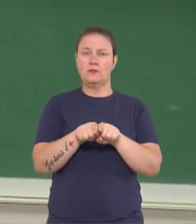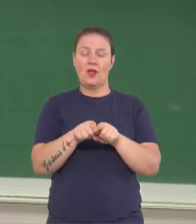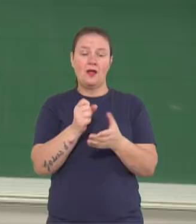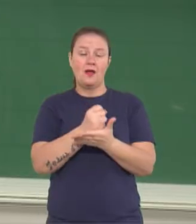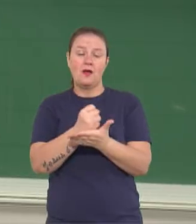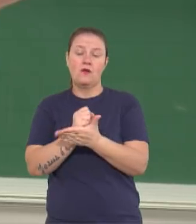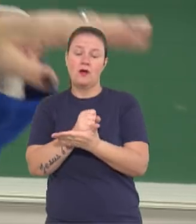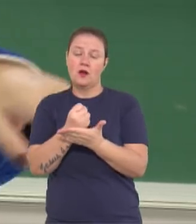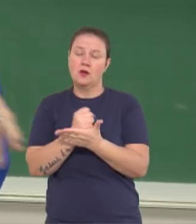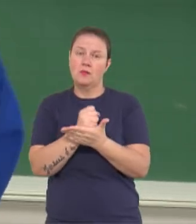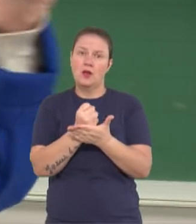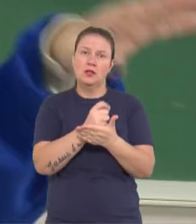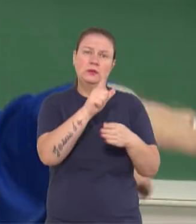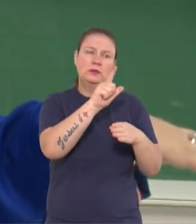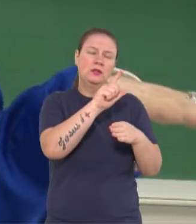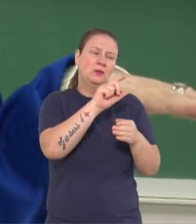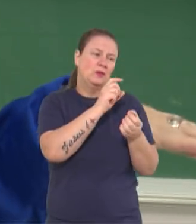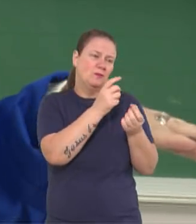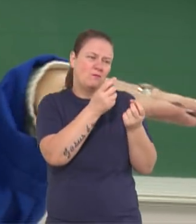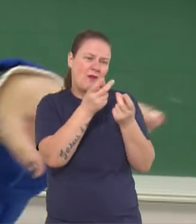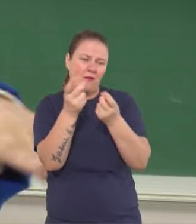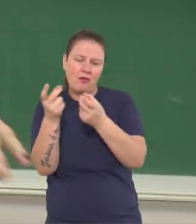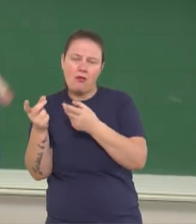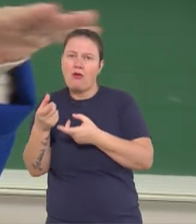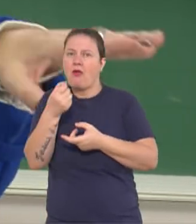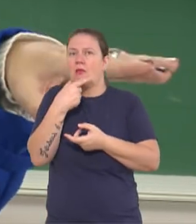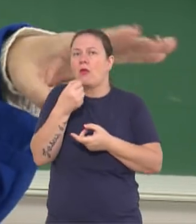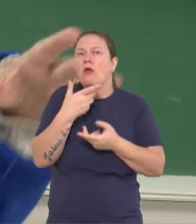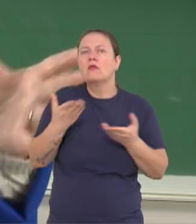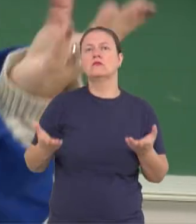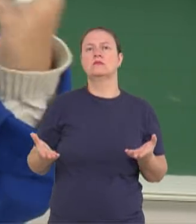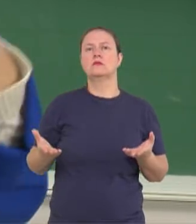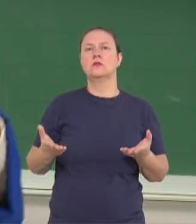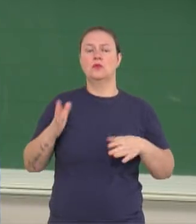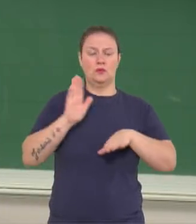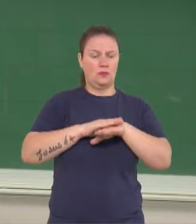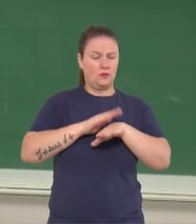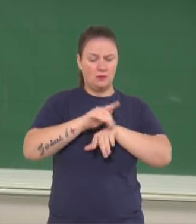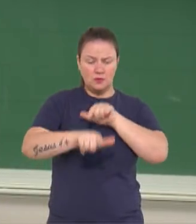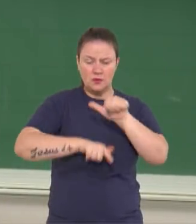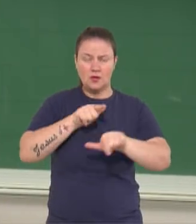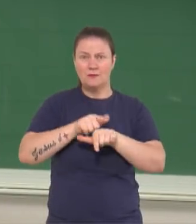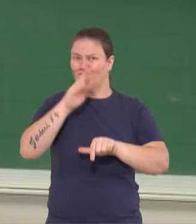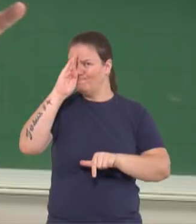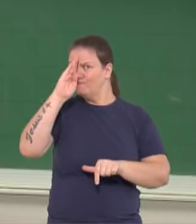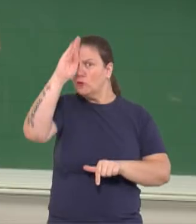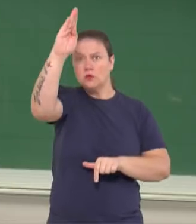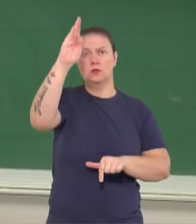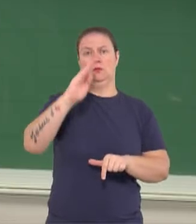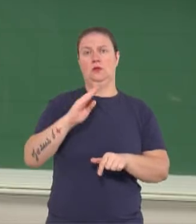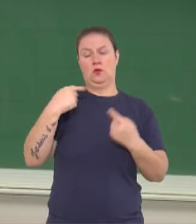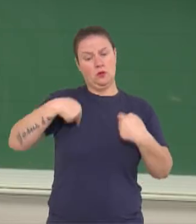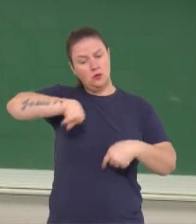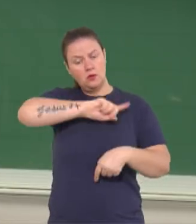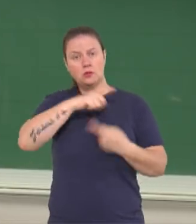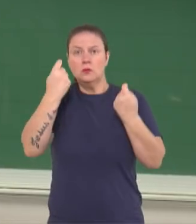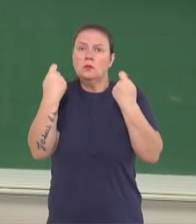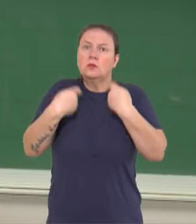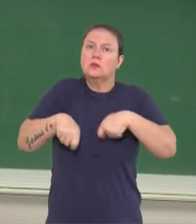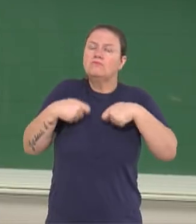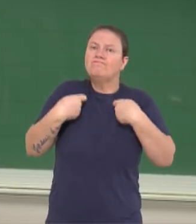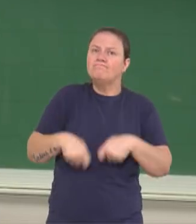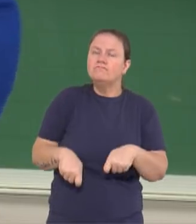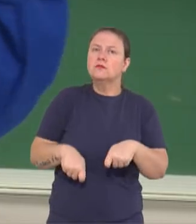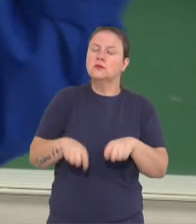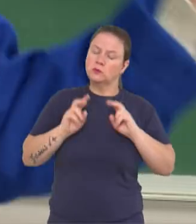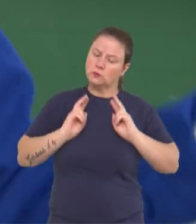farmácia, né, os enfermeiros, os médicos, existem alguns trabalhos que são essenciais, né? Então a gente precisa, nós